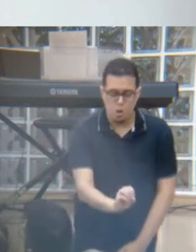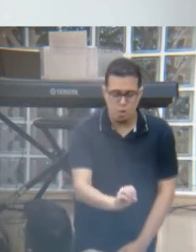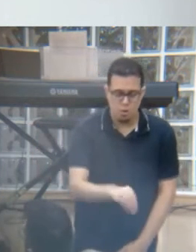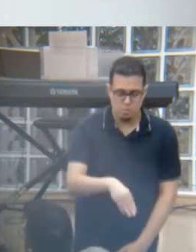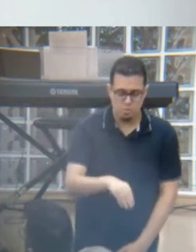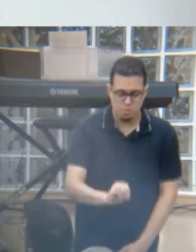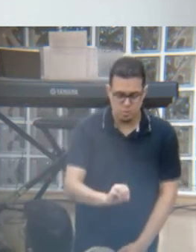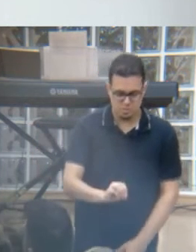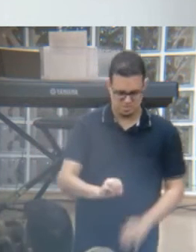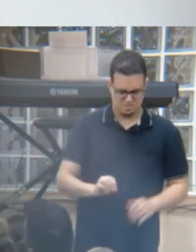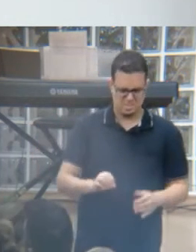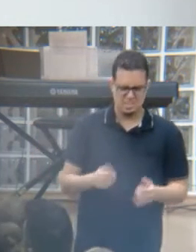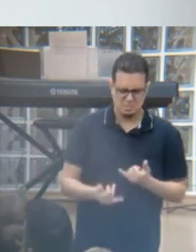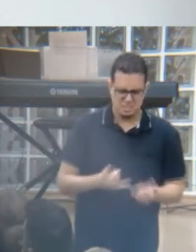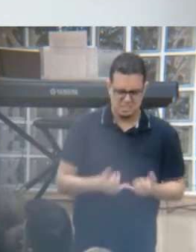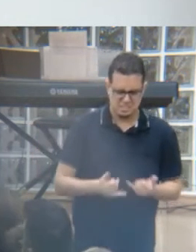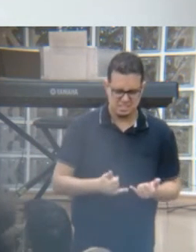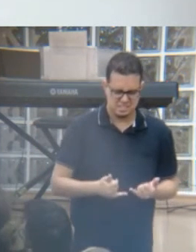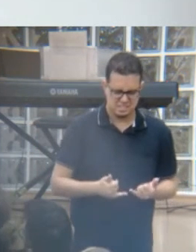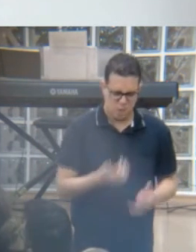né? Estava saindo.